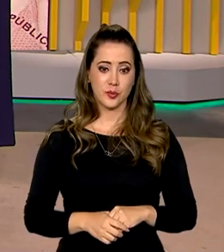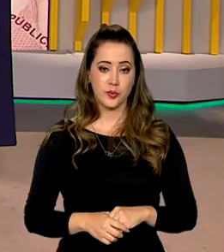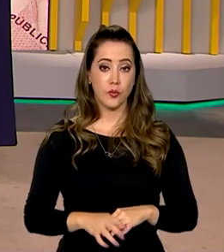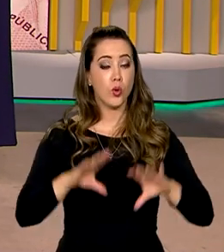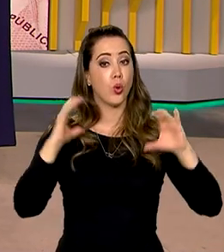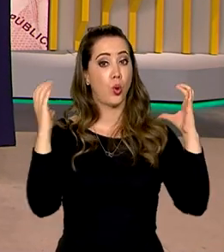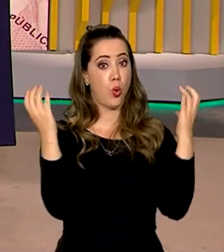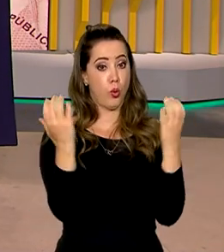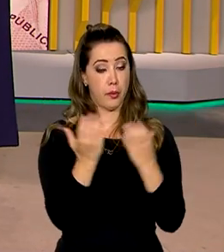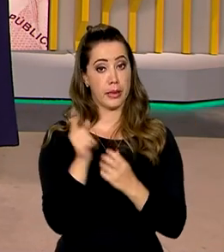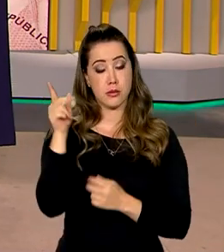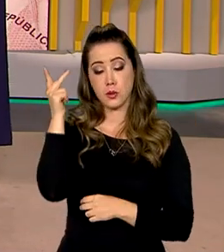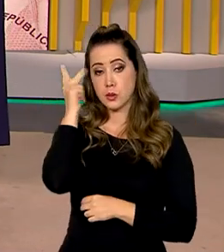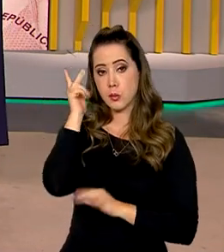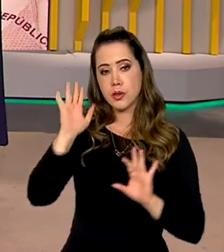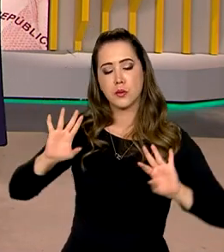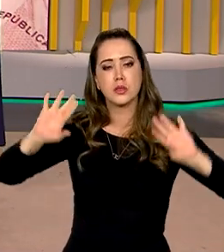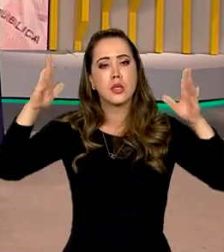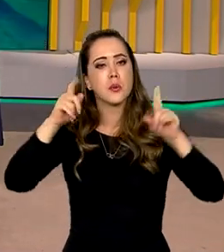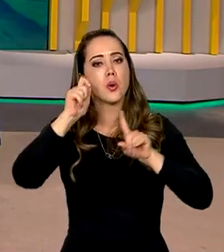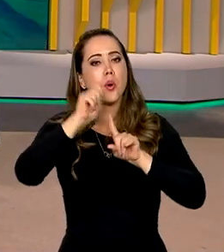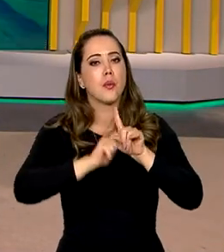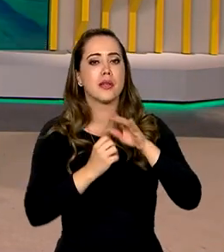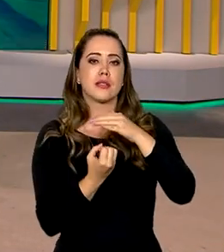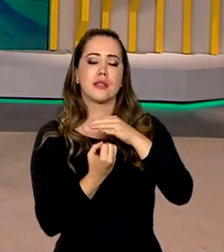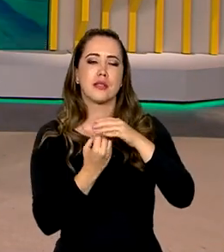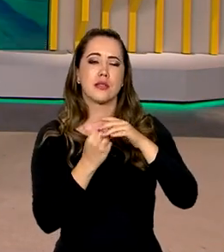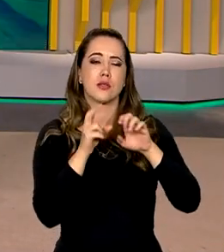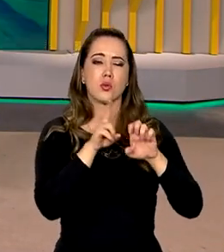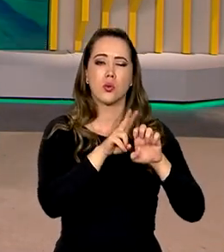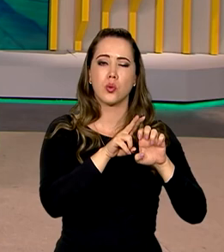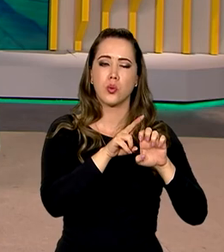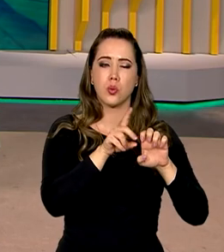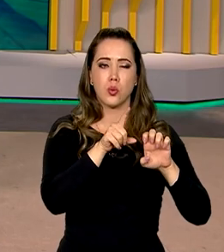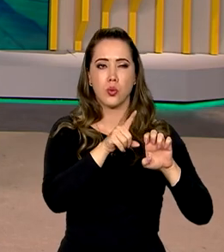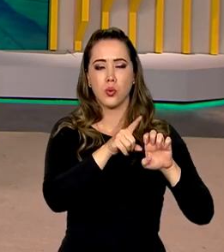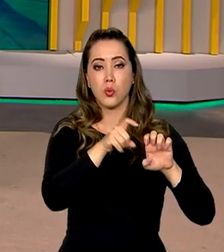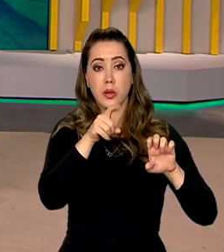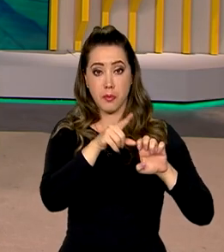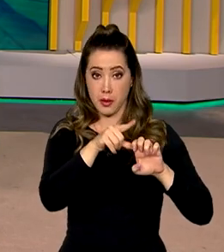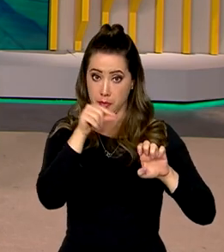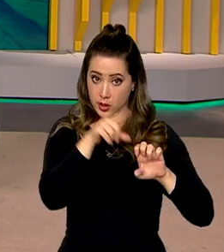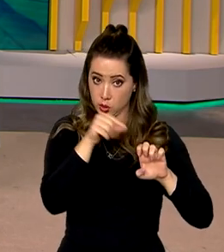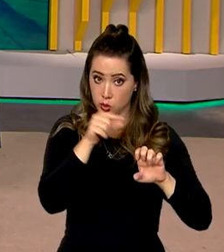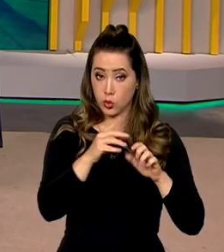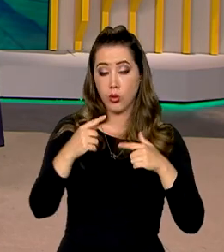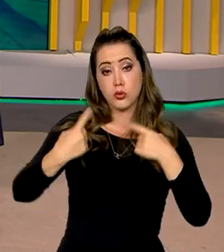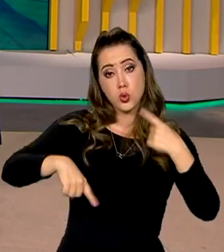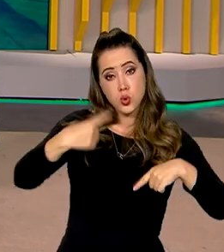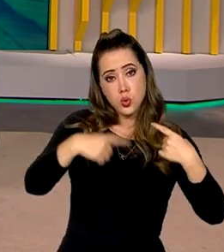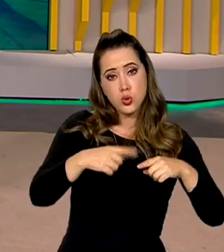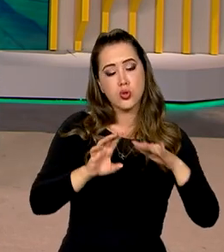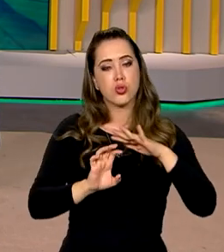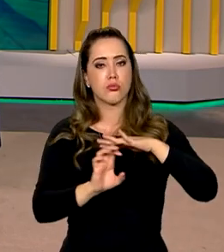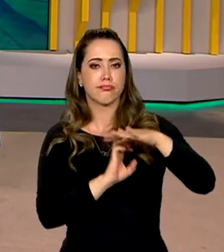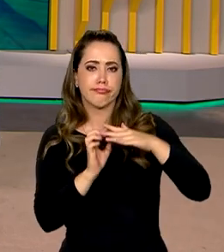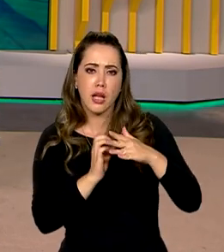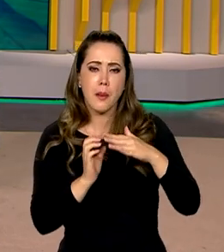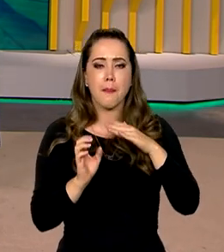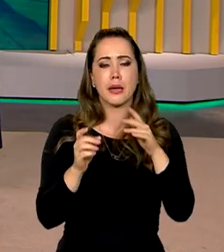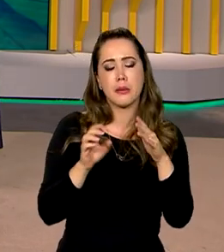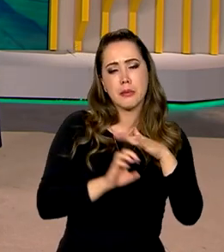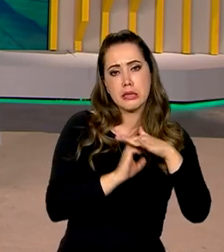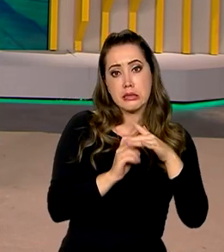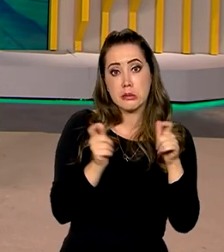Um congresso em São Paulo celebrou o mês do empreendedor, debatendo oportunidades e estratégias para as micro, pequenas e